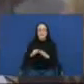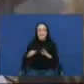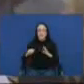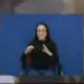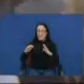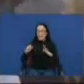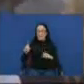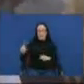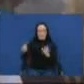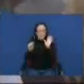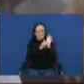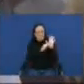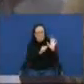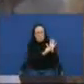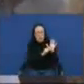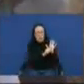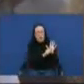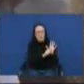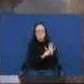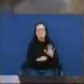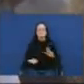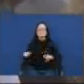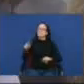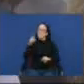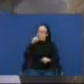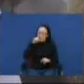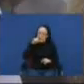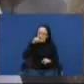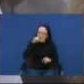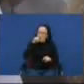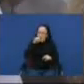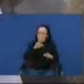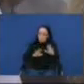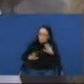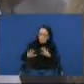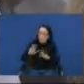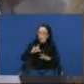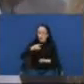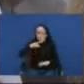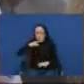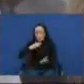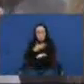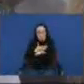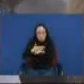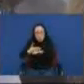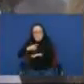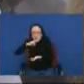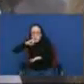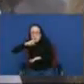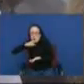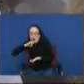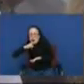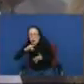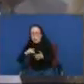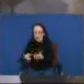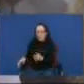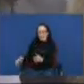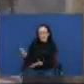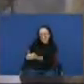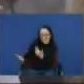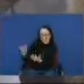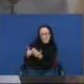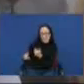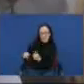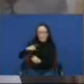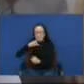entrada para as drogas é exatamente o alcoolismo. Aquele cara que vai bater nas suas costas e fala: ô, você é xarope, vamos tomar